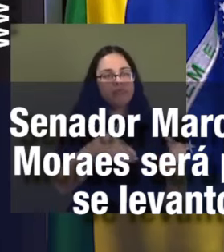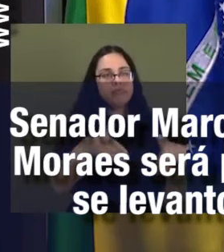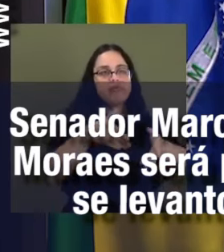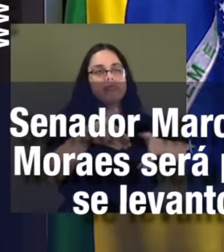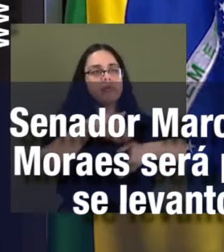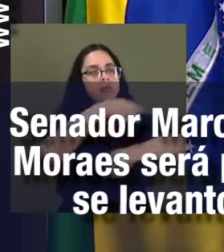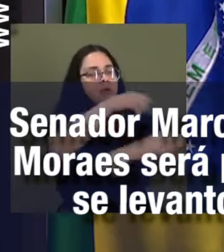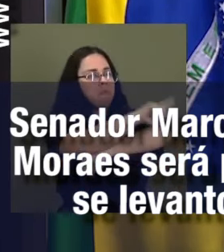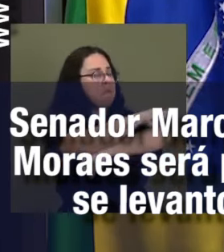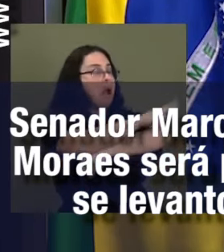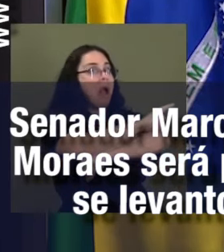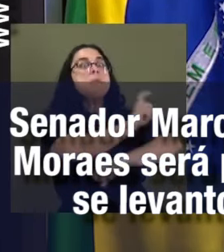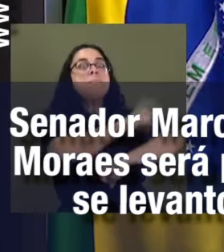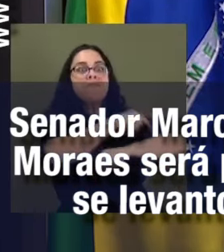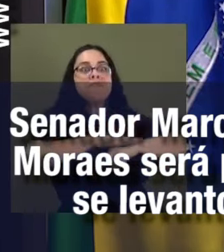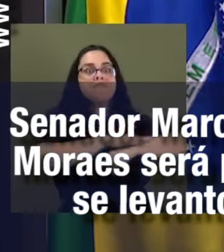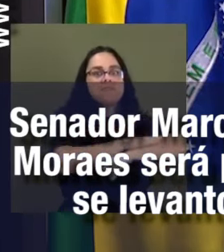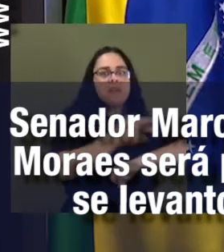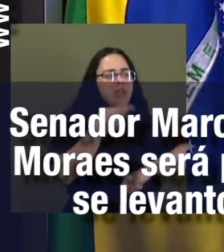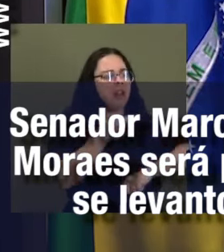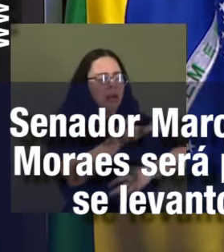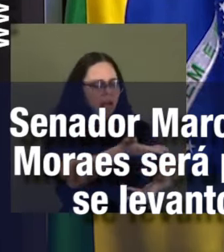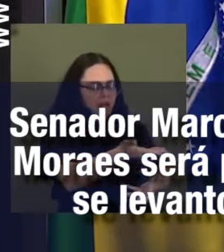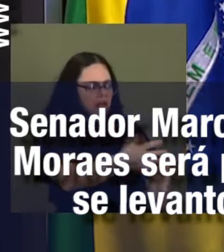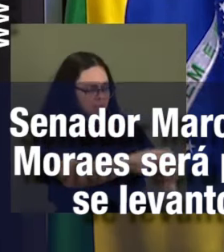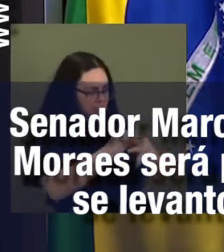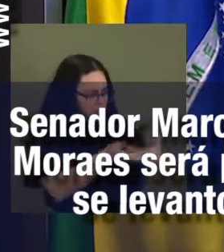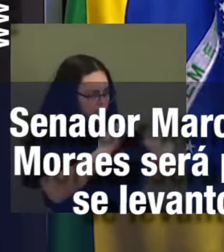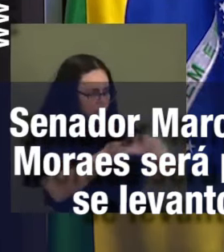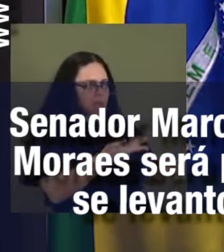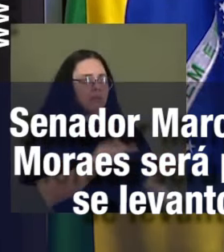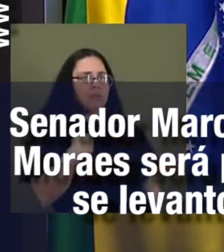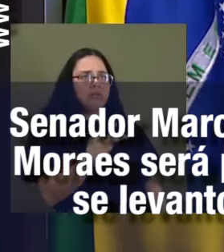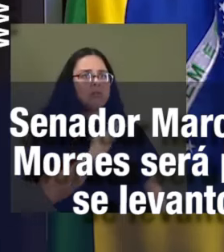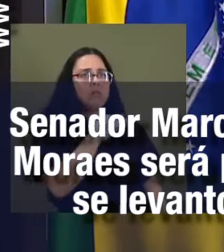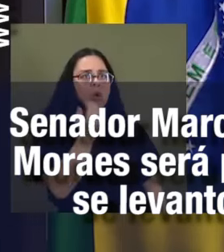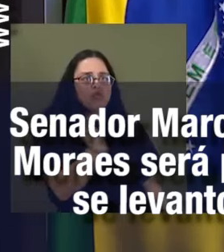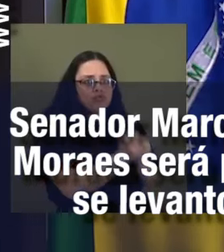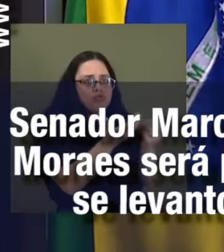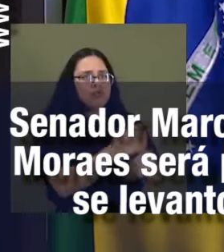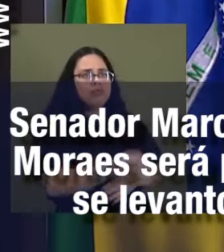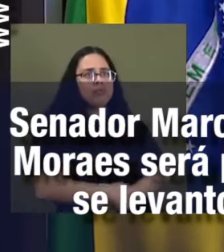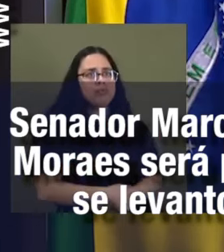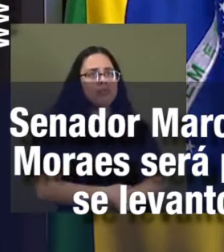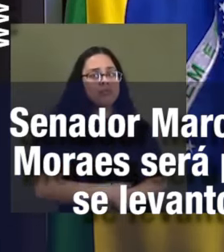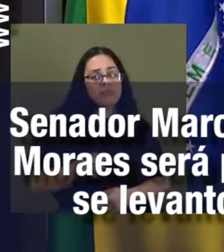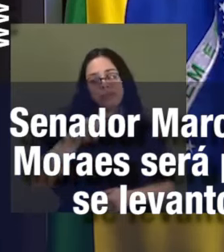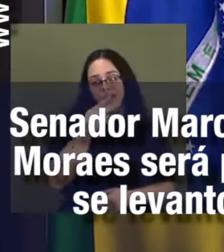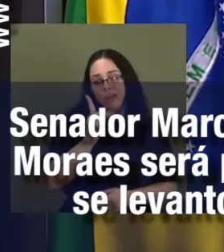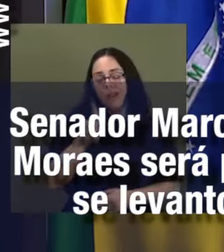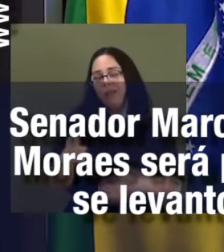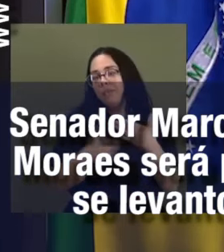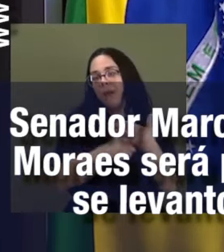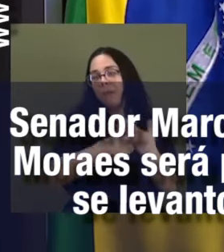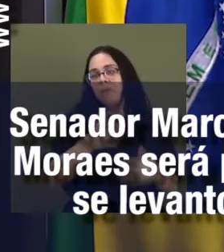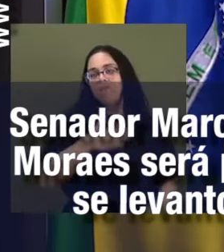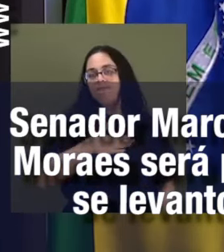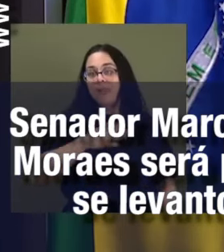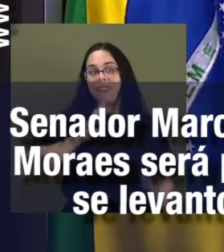pergunta: poxa, agora eu não entendi. Nós vamos os dois morrerem? Ele faz parte do meu